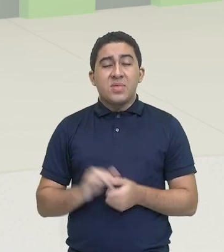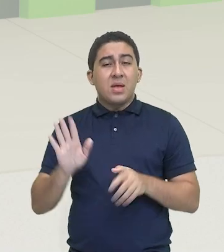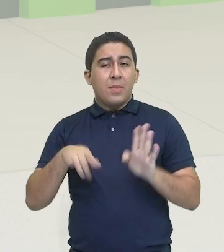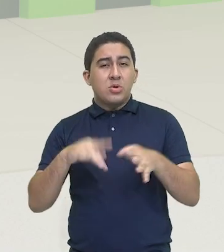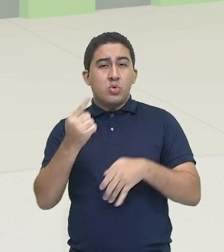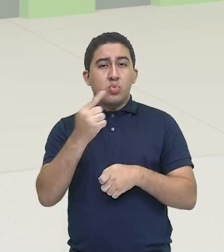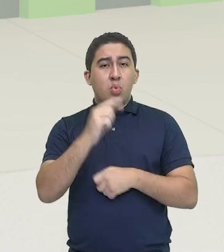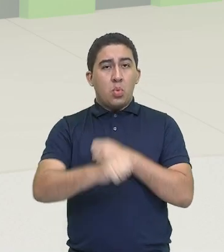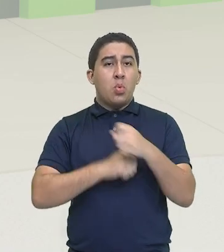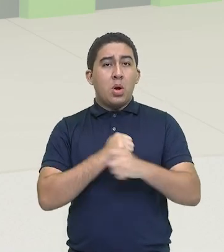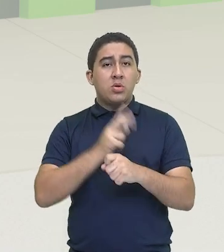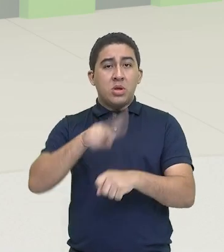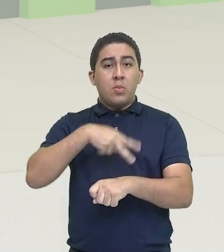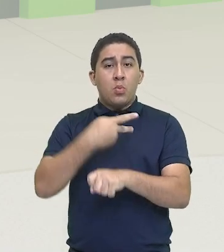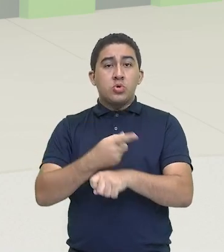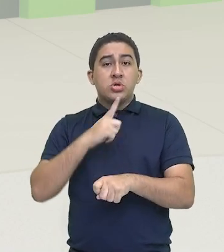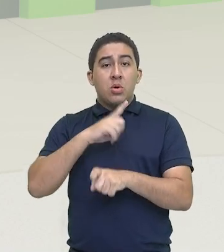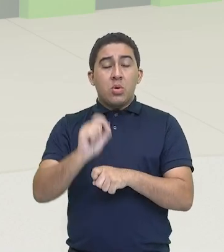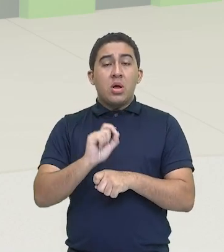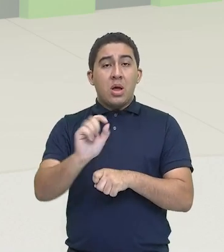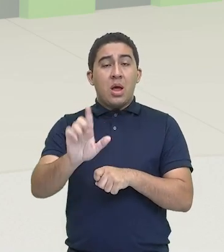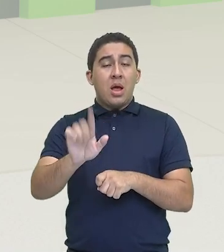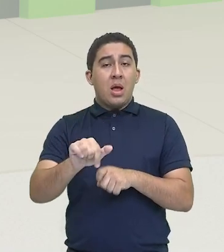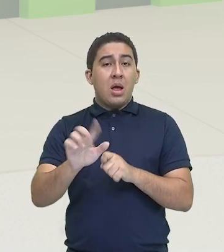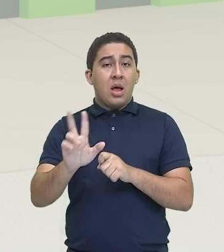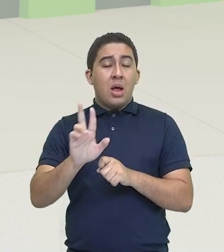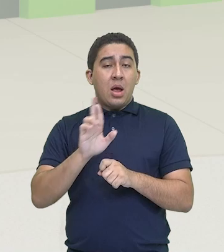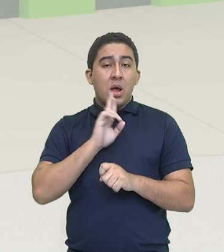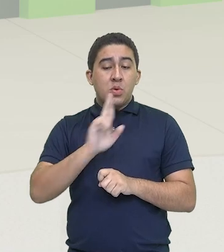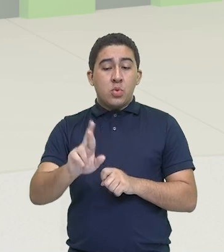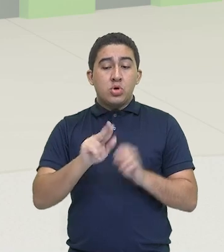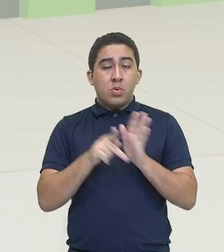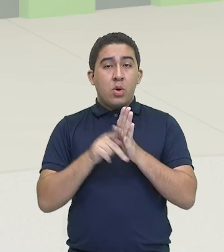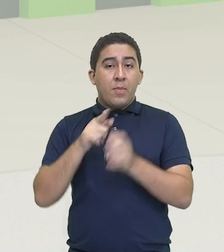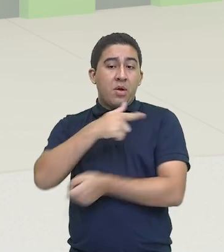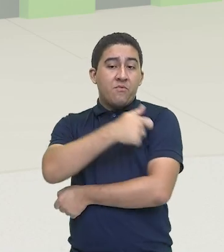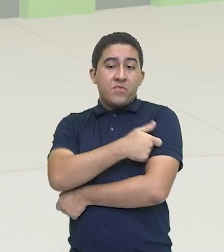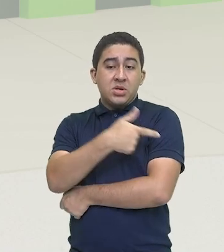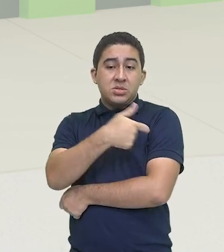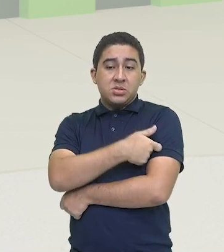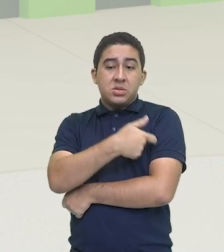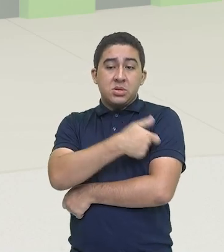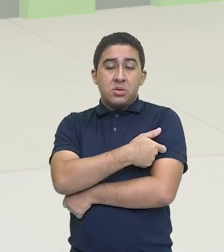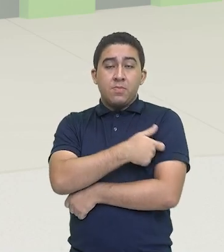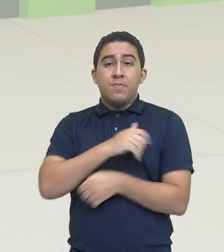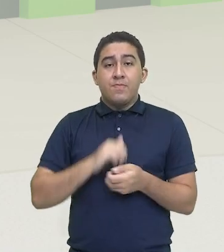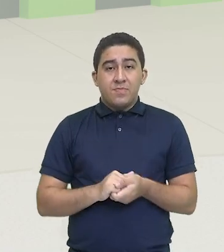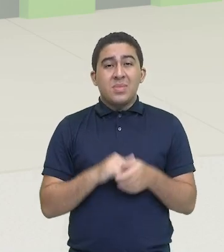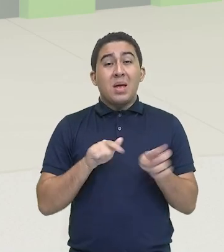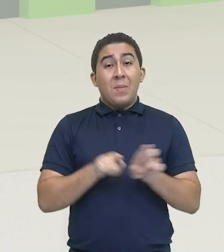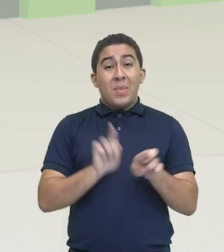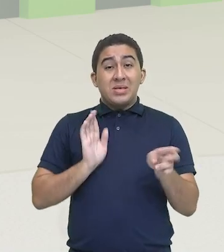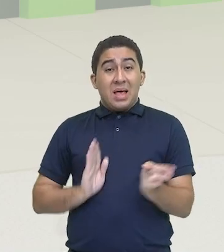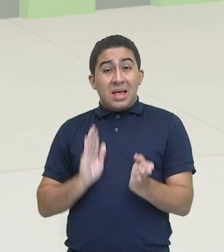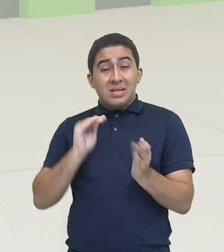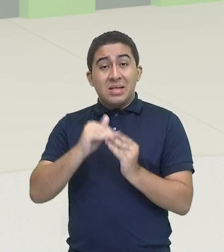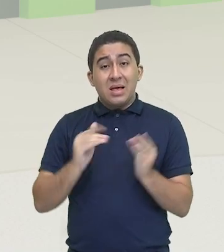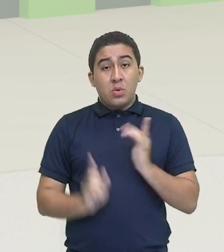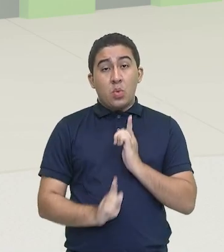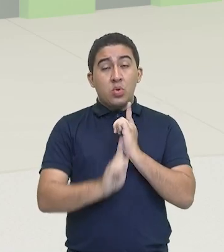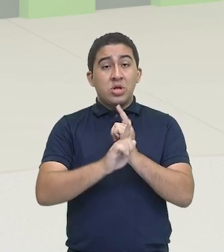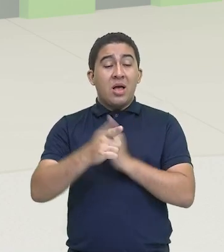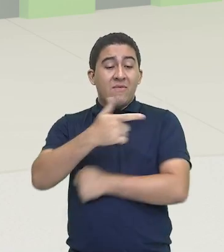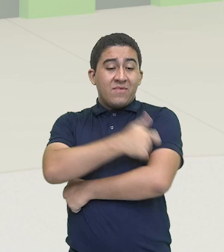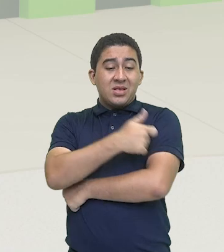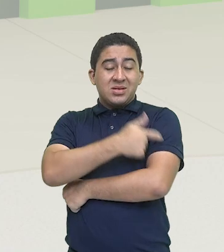ano depois, teve ali o resultado das vacinas. Mas até que chegasse aquela